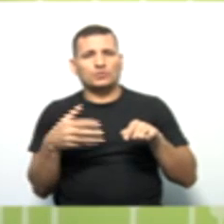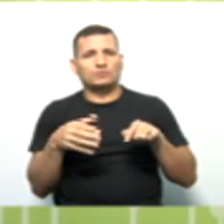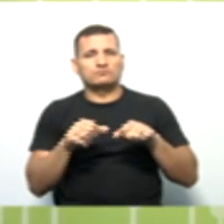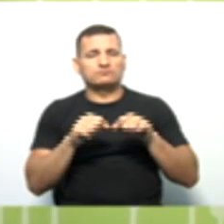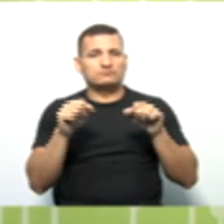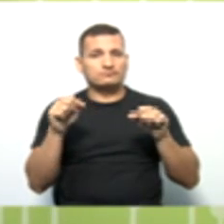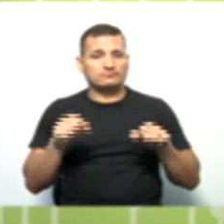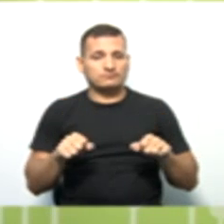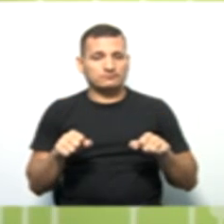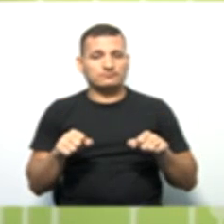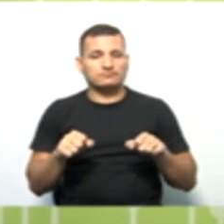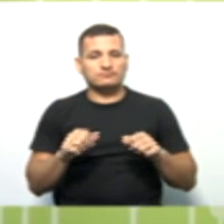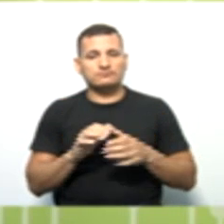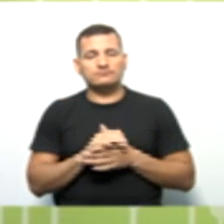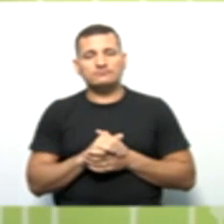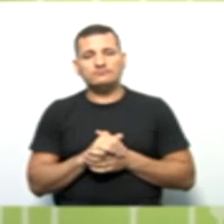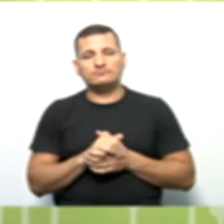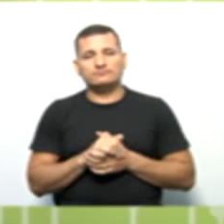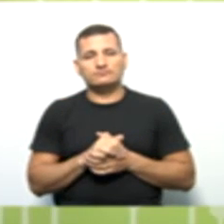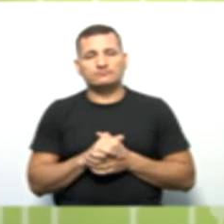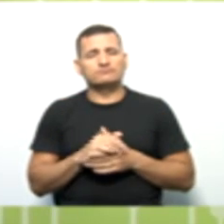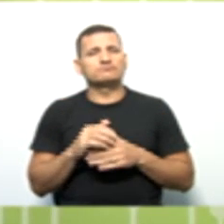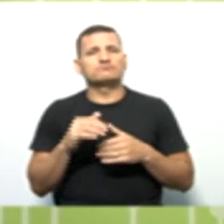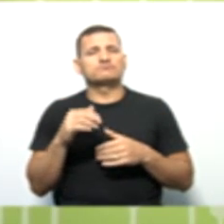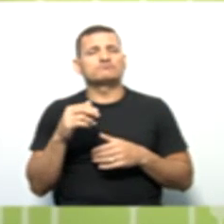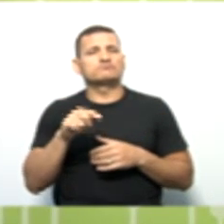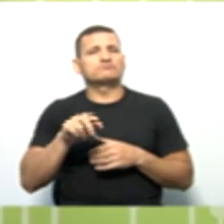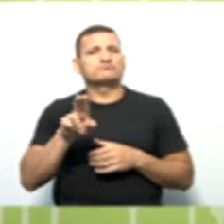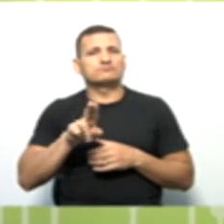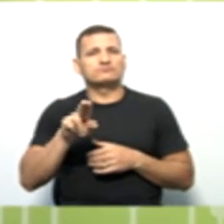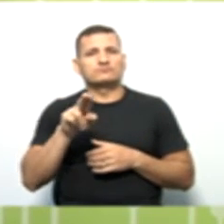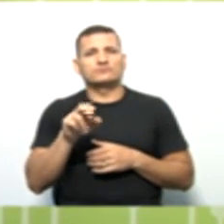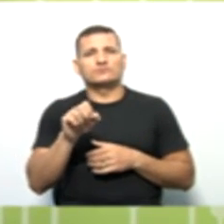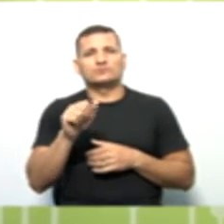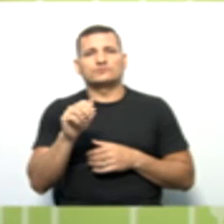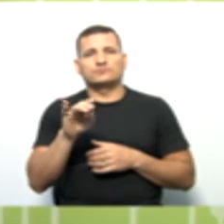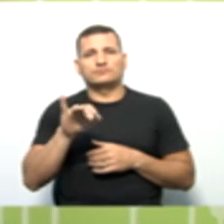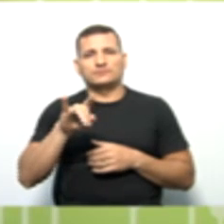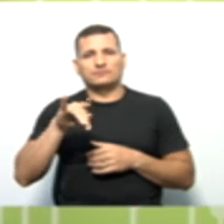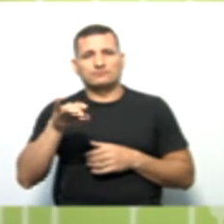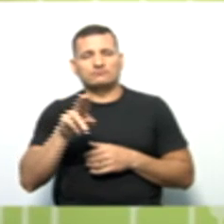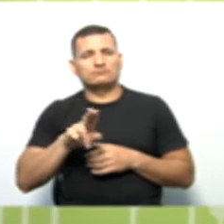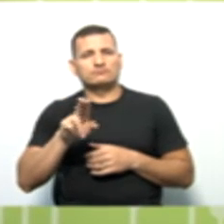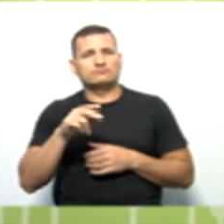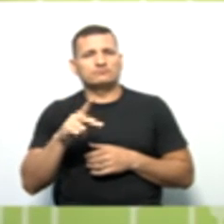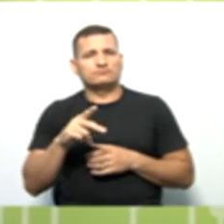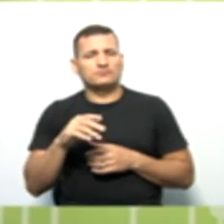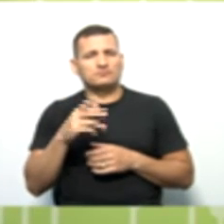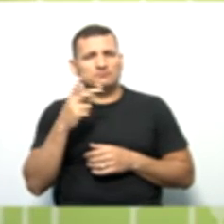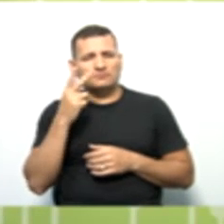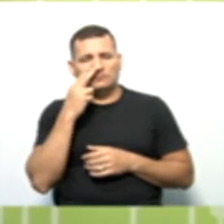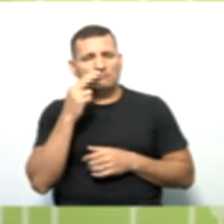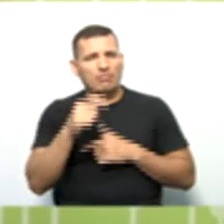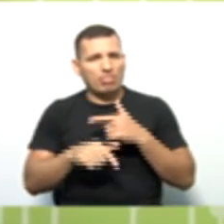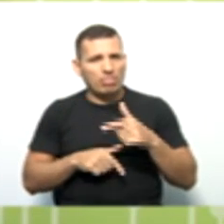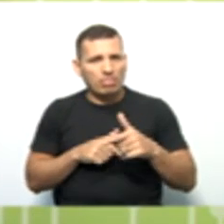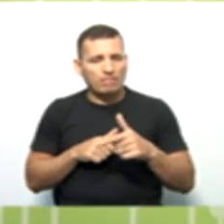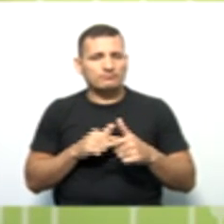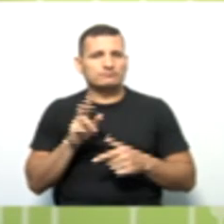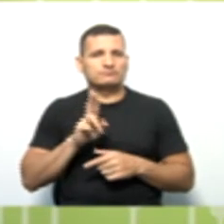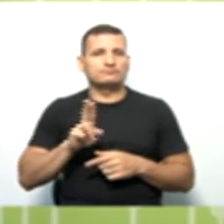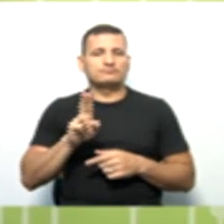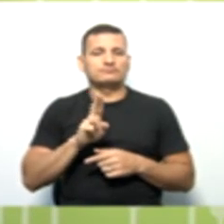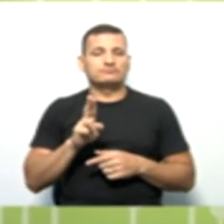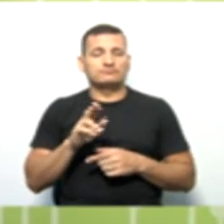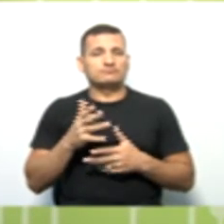assim, é um negócio meio que... Qual é a usabilidade disso, né? Por que a gente está fazendo isso? Será que não é um retrabalho para o usuário? Tá? Então,